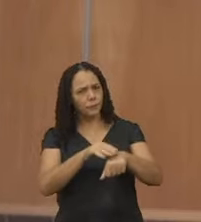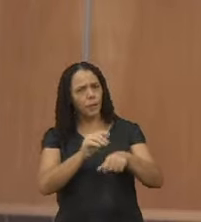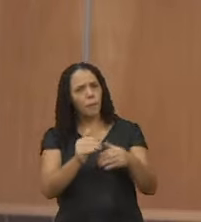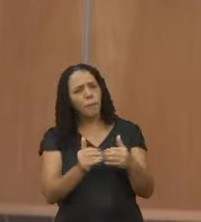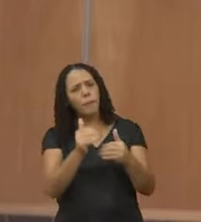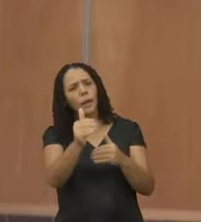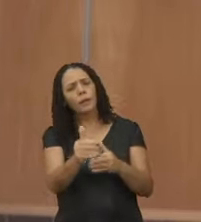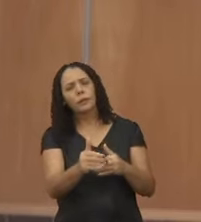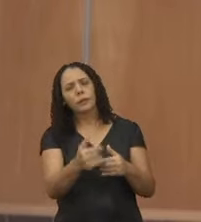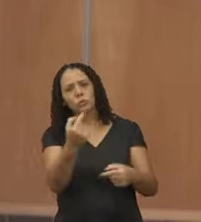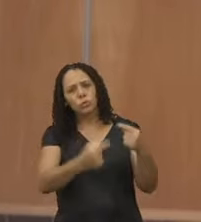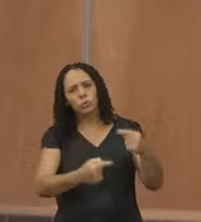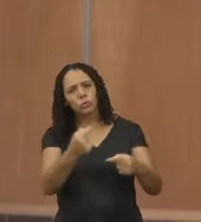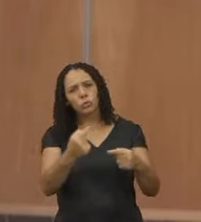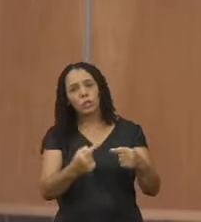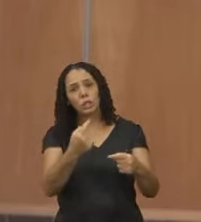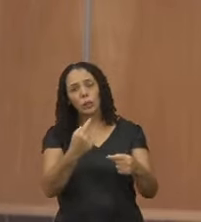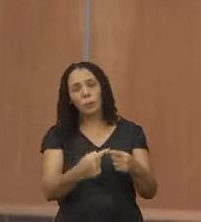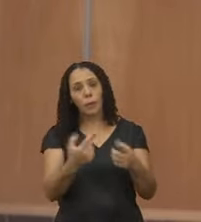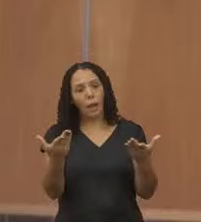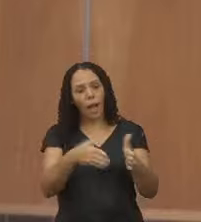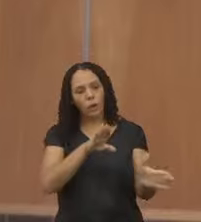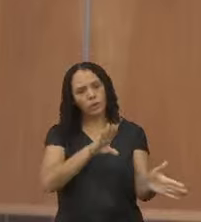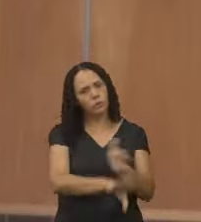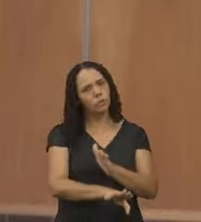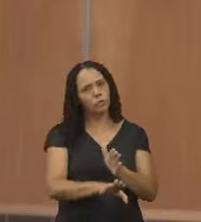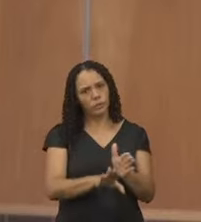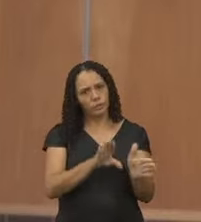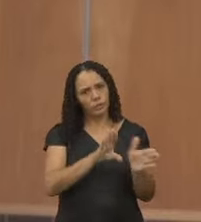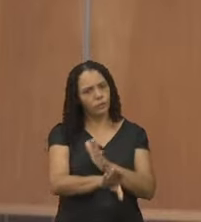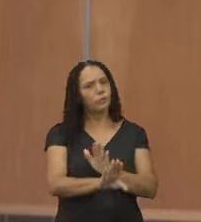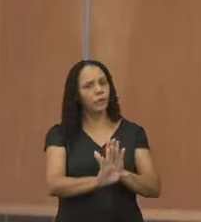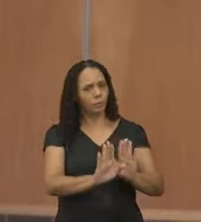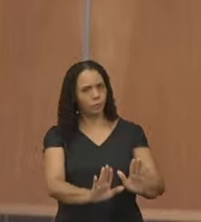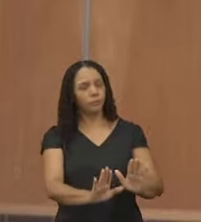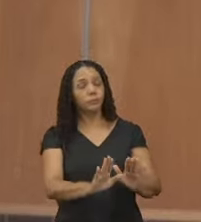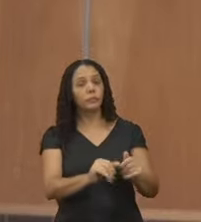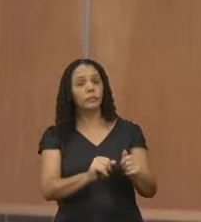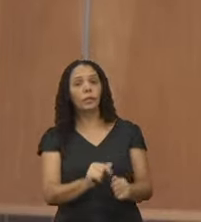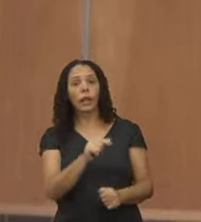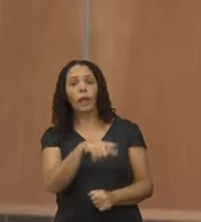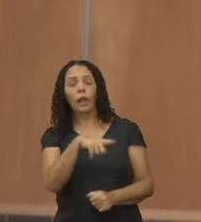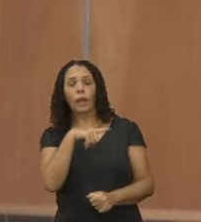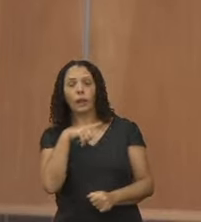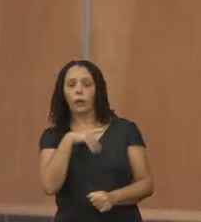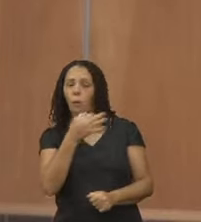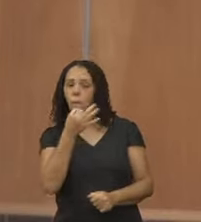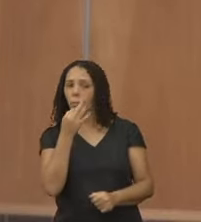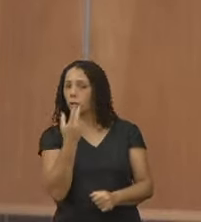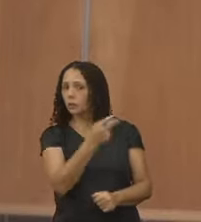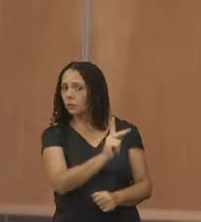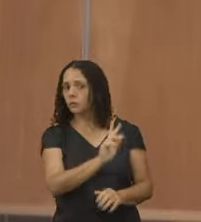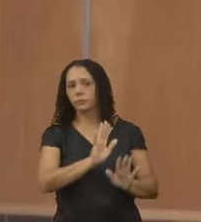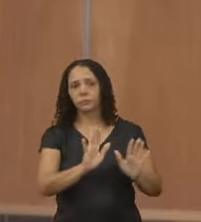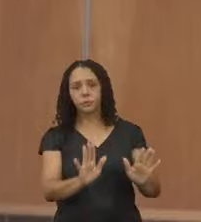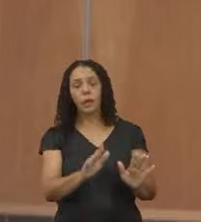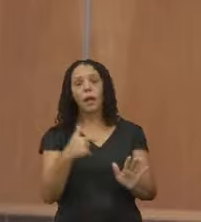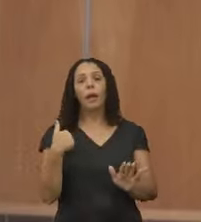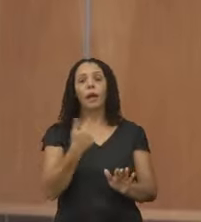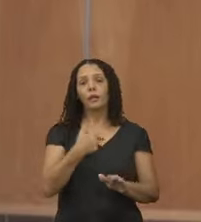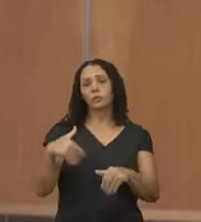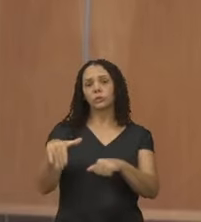em retirar essa emenda, né, creio eu que o vereador tem a prerrogativa dele de trazer, porque a gente conversou com vários carroceiros,